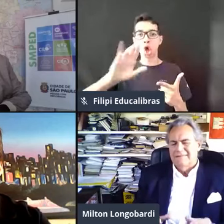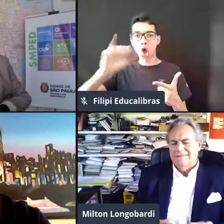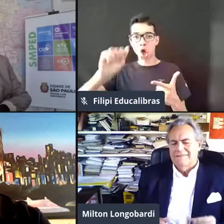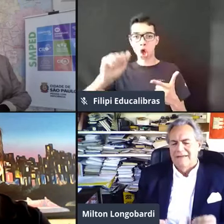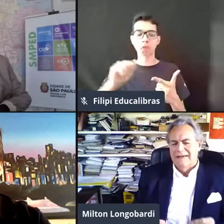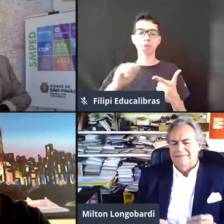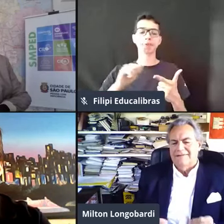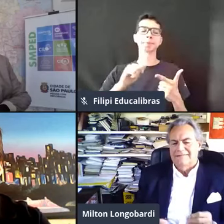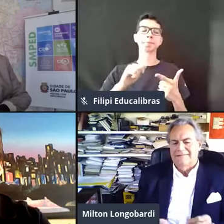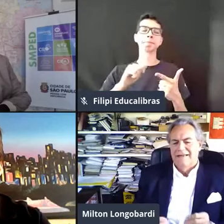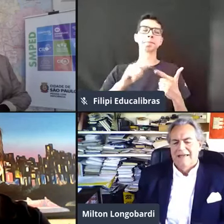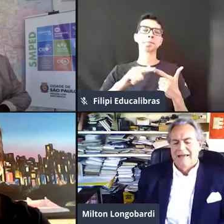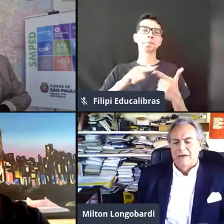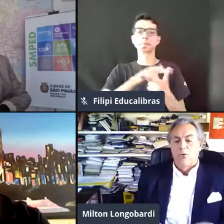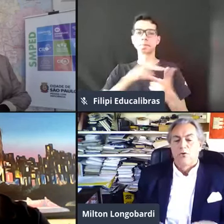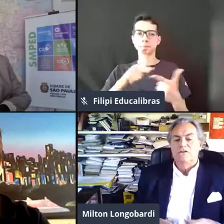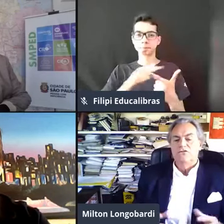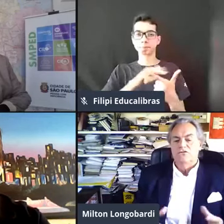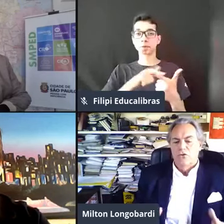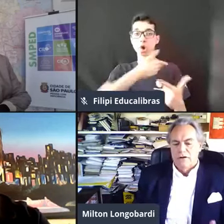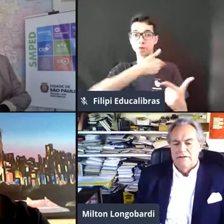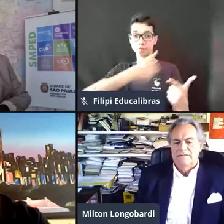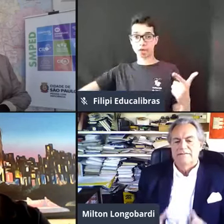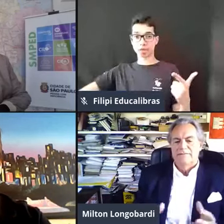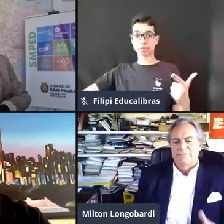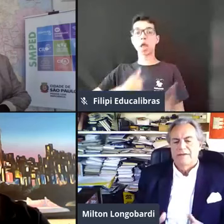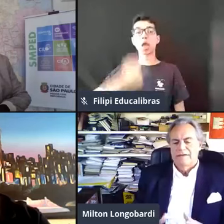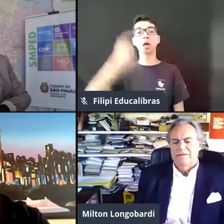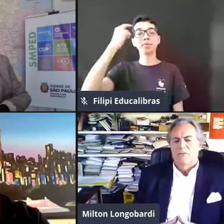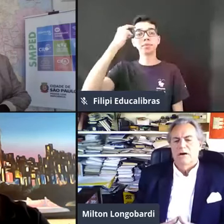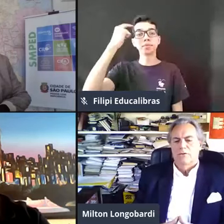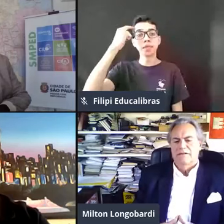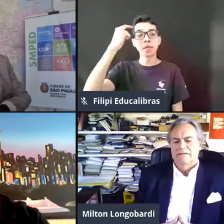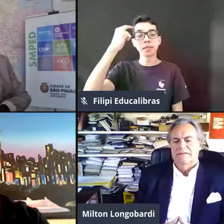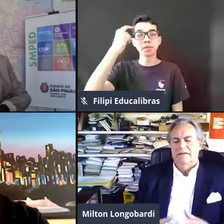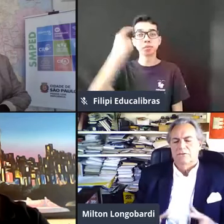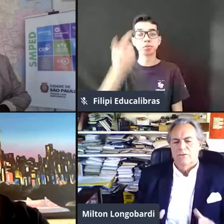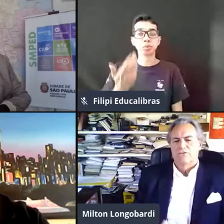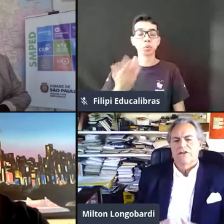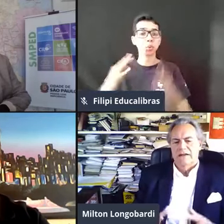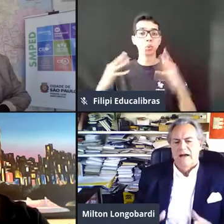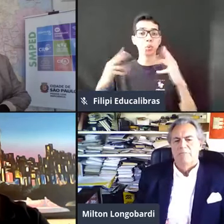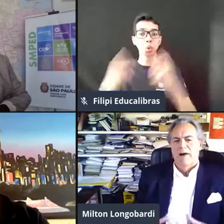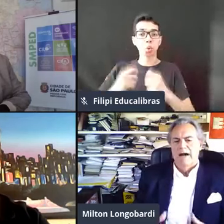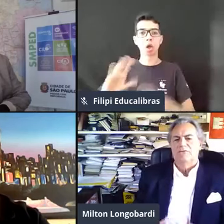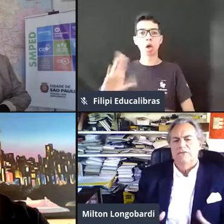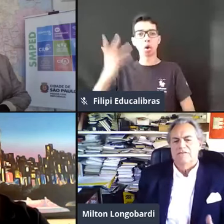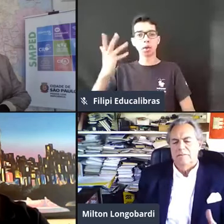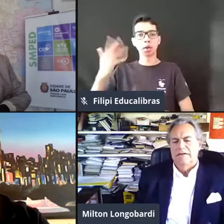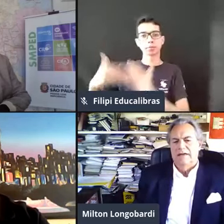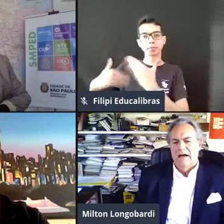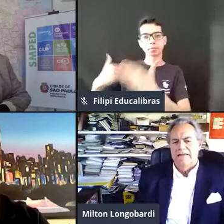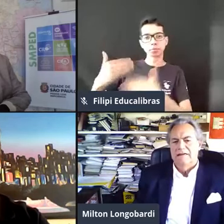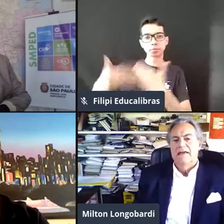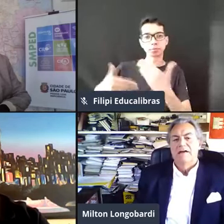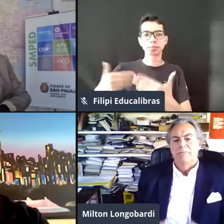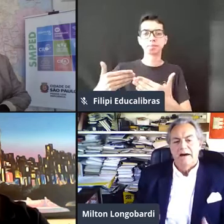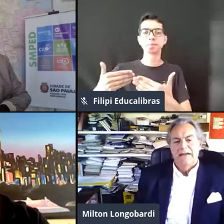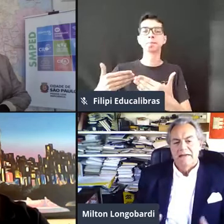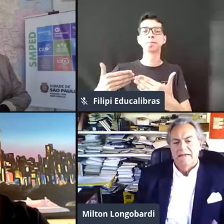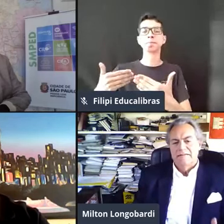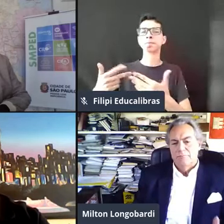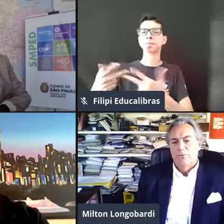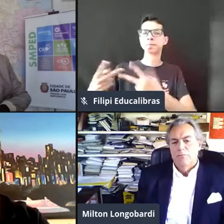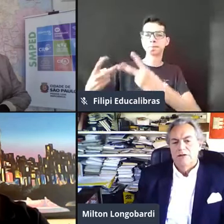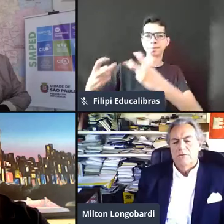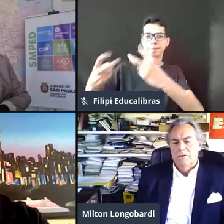que essas condições que estão acontecendo vão gerar mais visibilidade